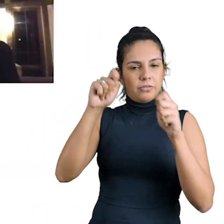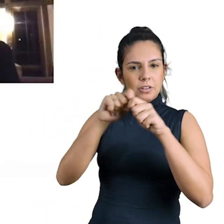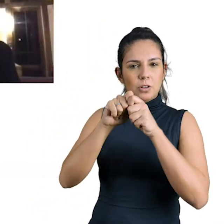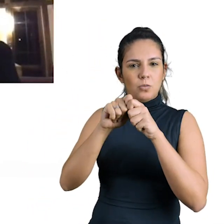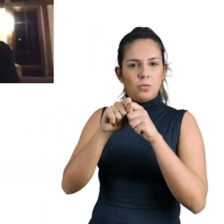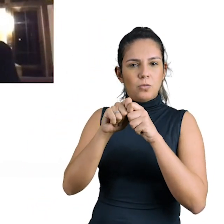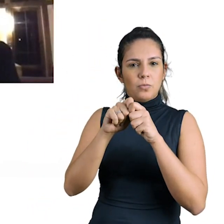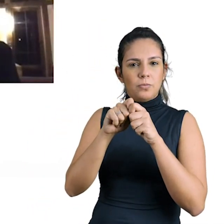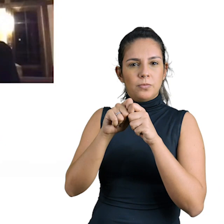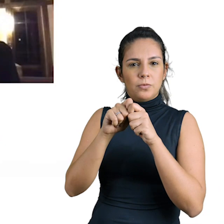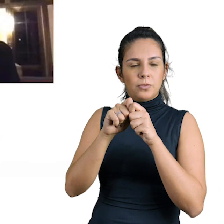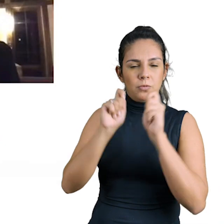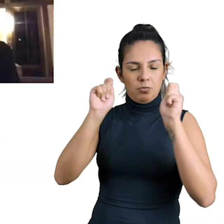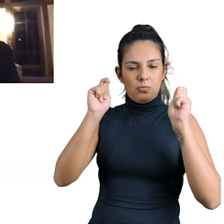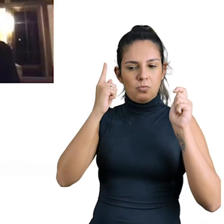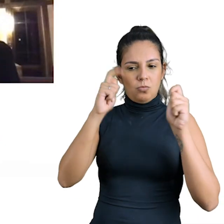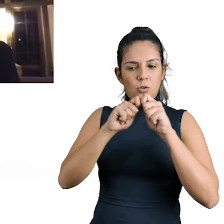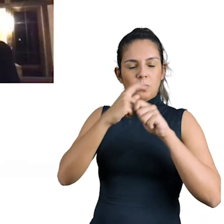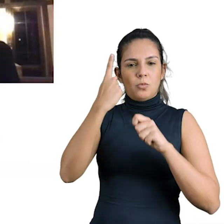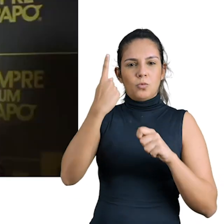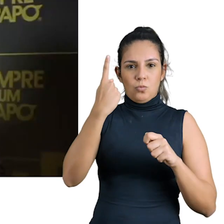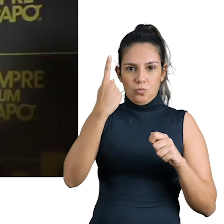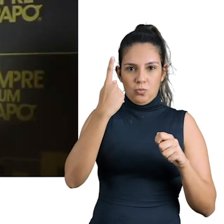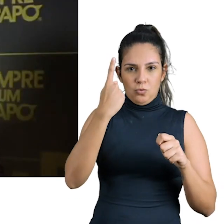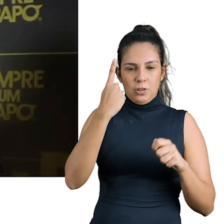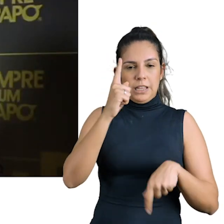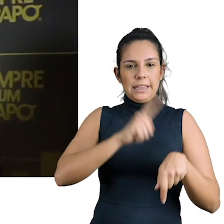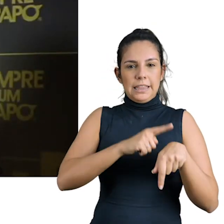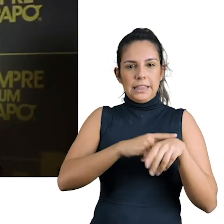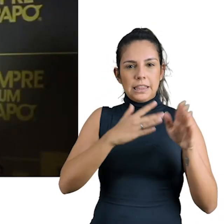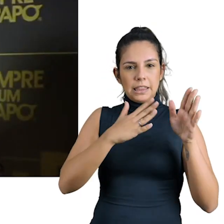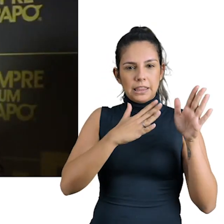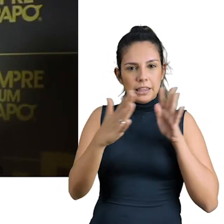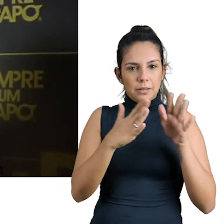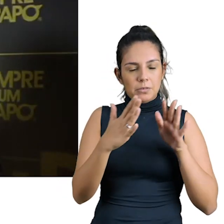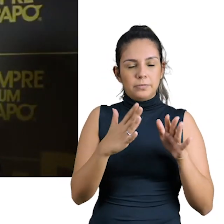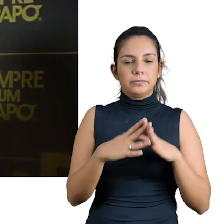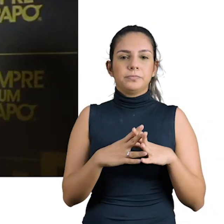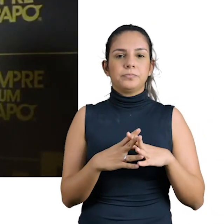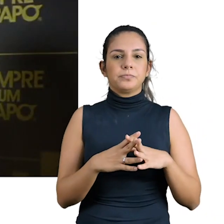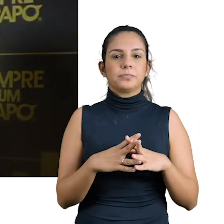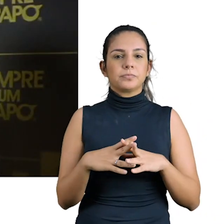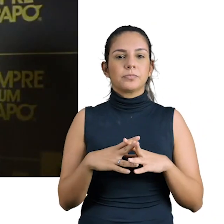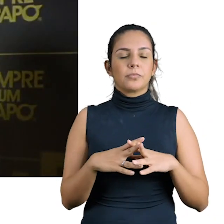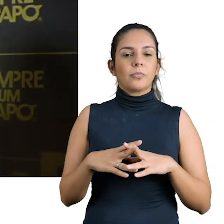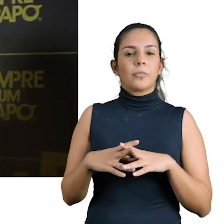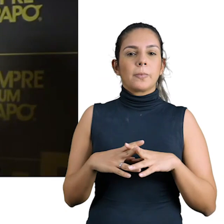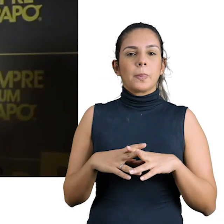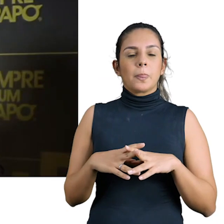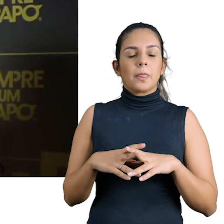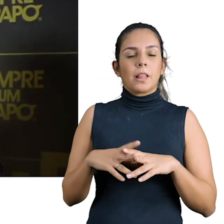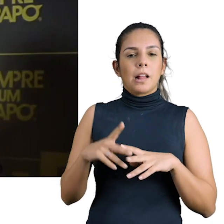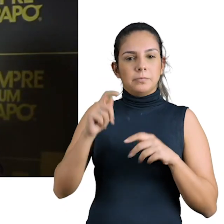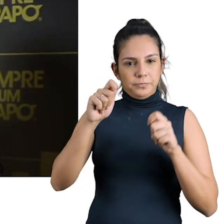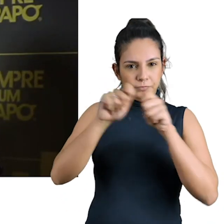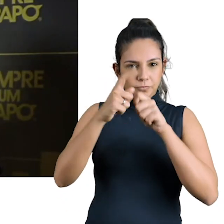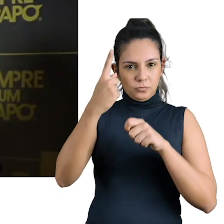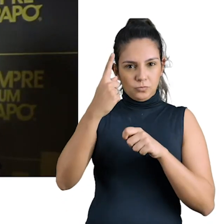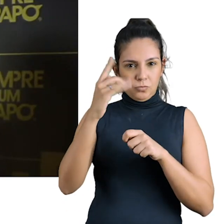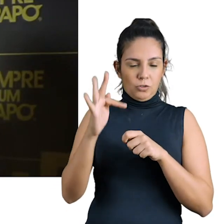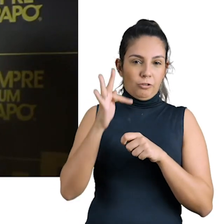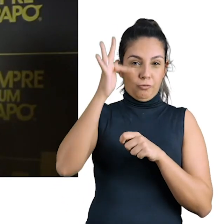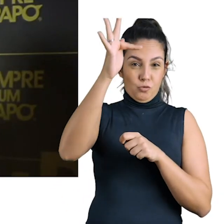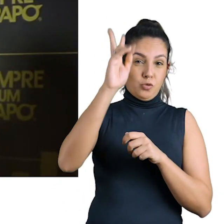fazer podemos fazer durante só um tempinho, eu sei que é uma crueldade fazer isso com você, mas você pode fazer